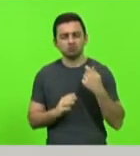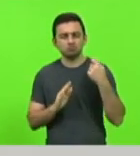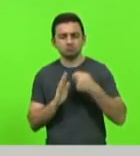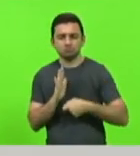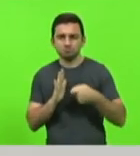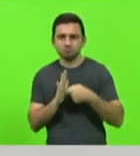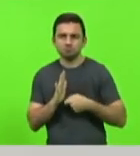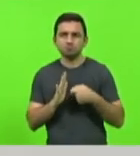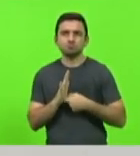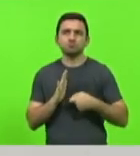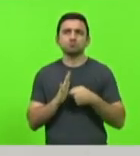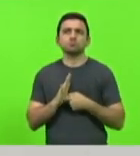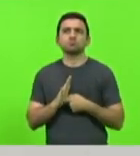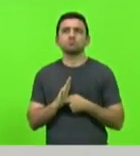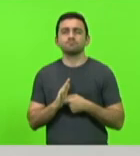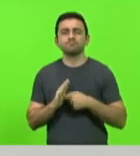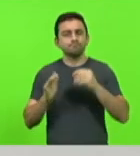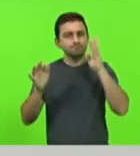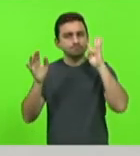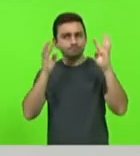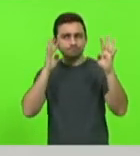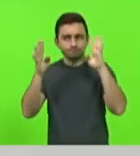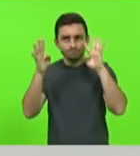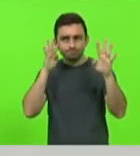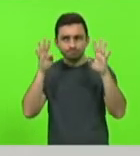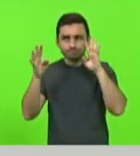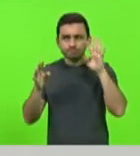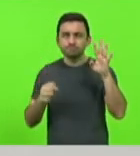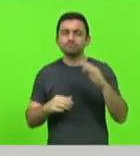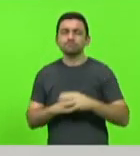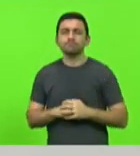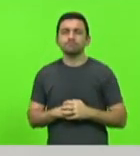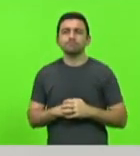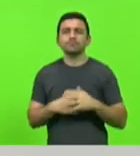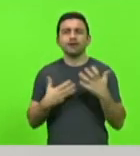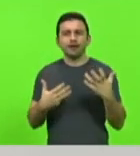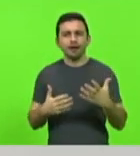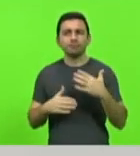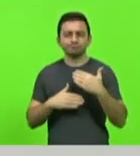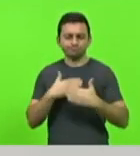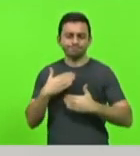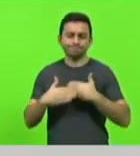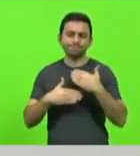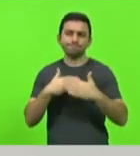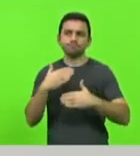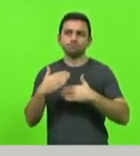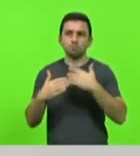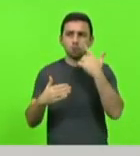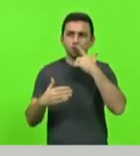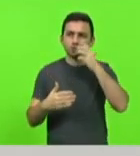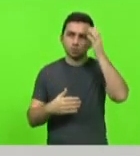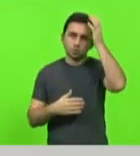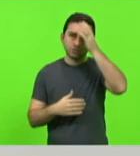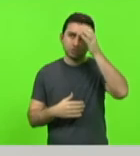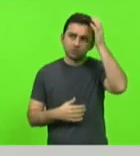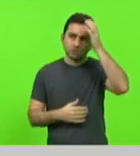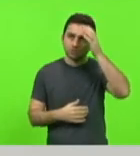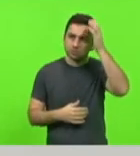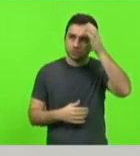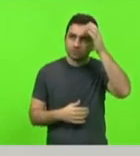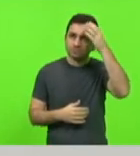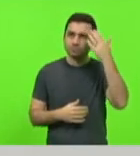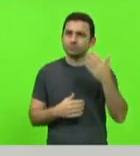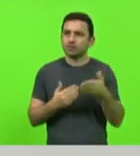nosso pensamento, para que cada vez mais nós tenhamos uma